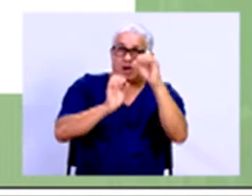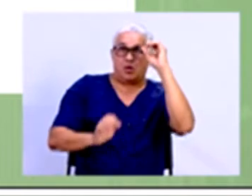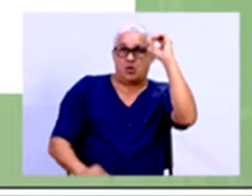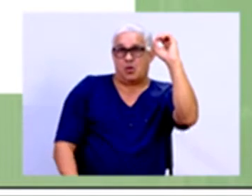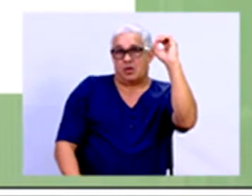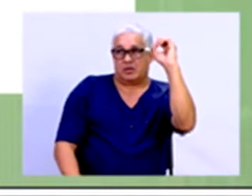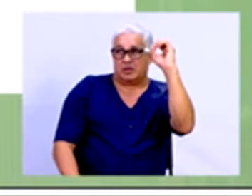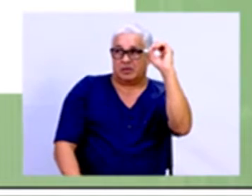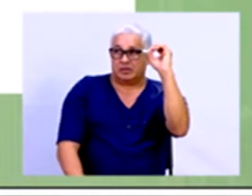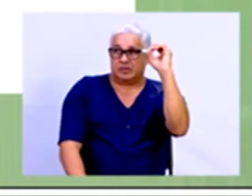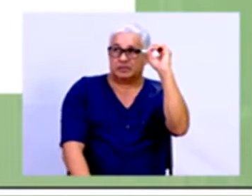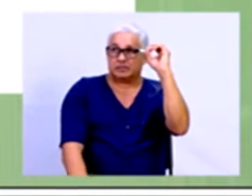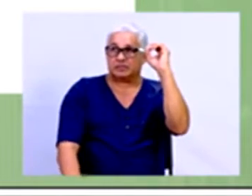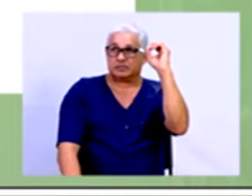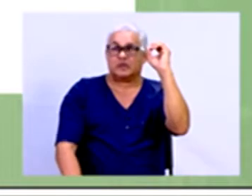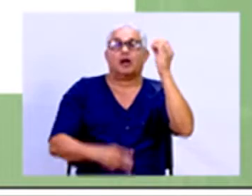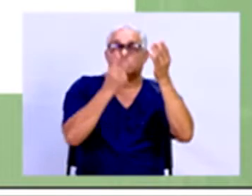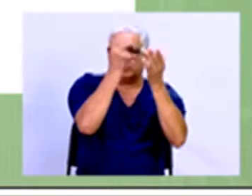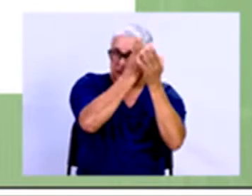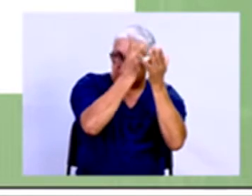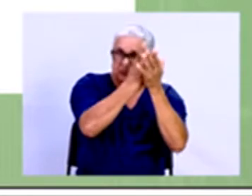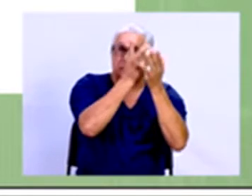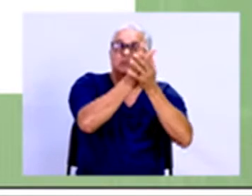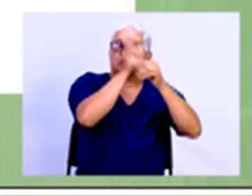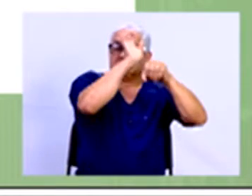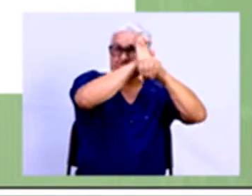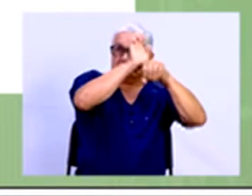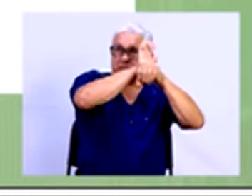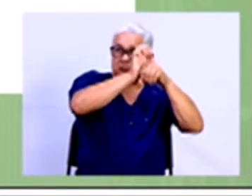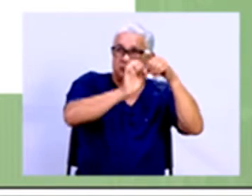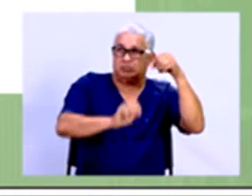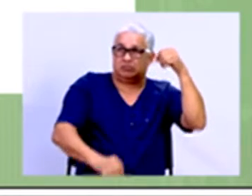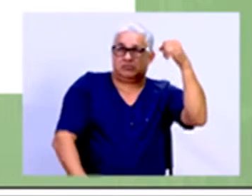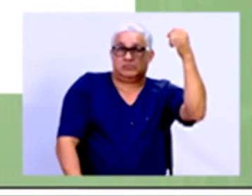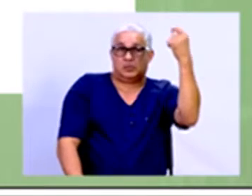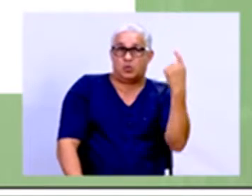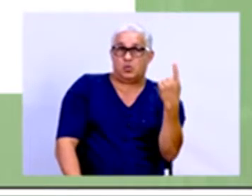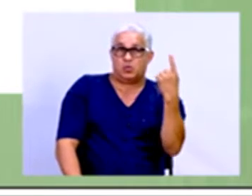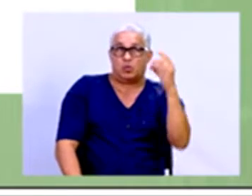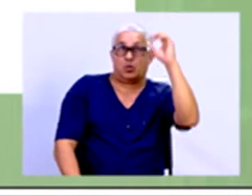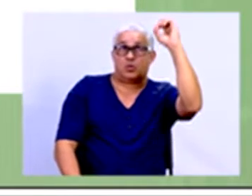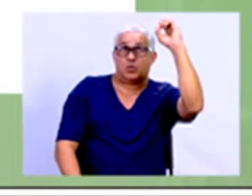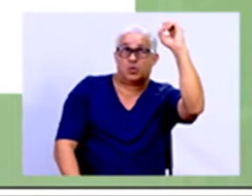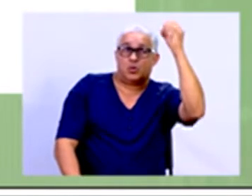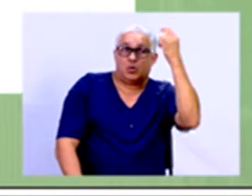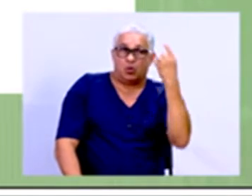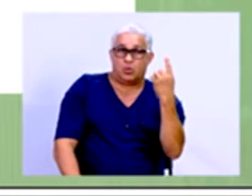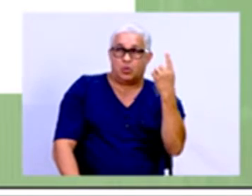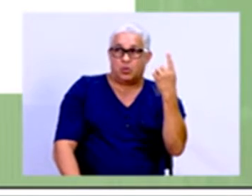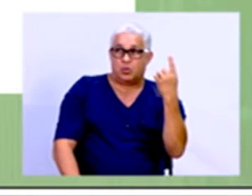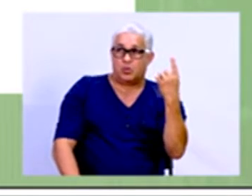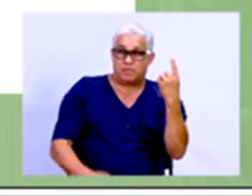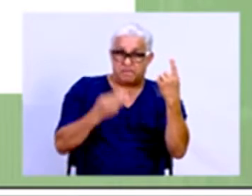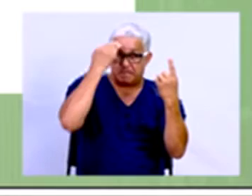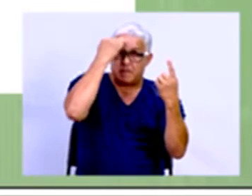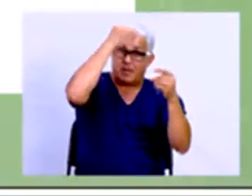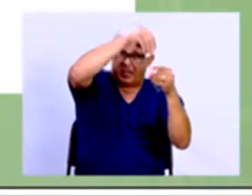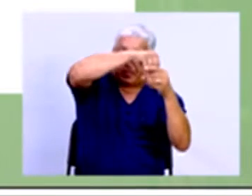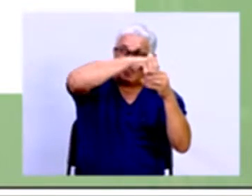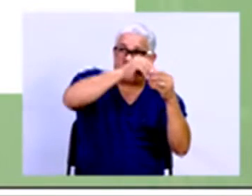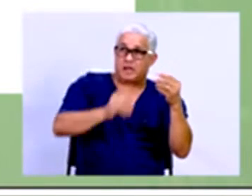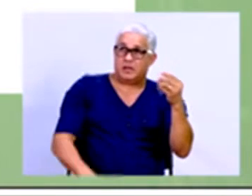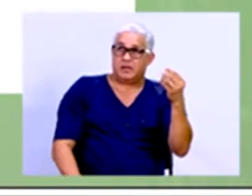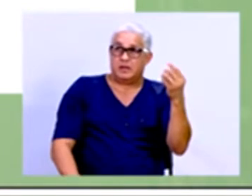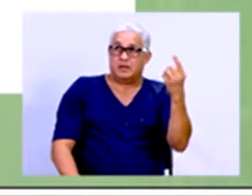parado. A mesma variável chamada estados, ela armazena na posição 1 da memória, né, o